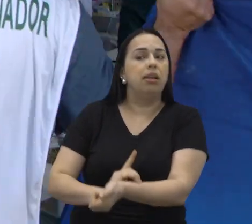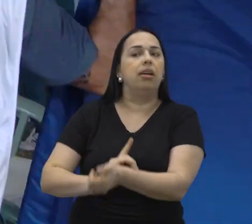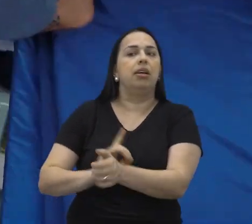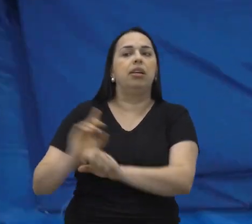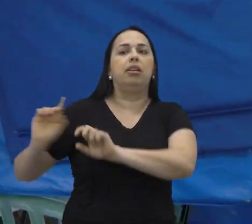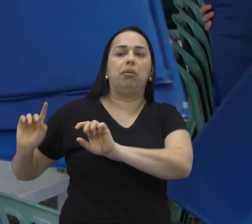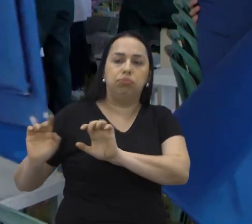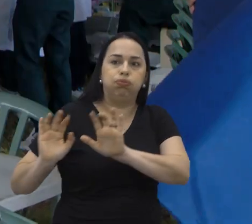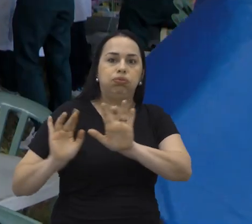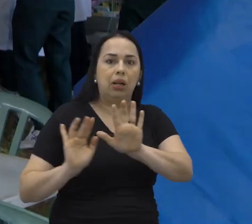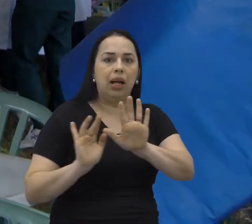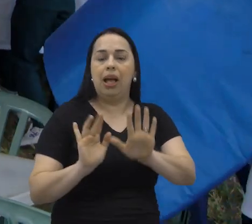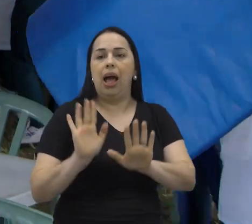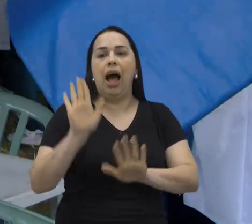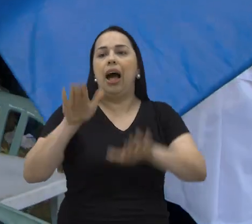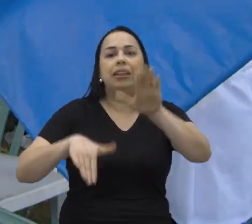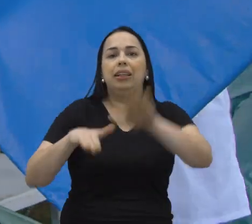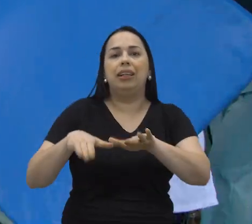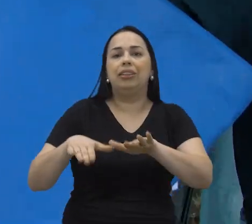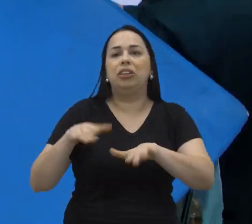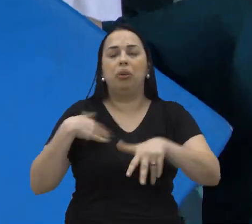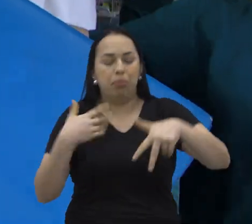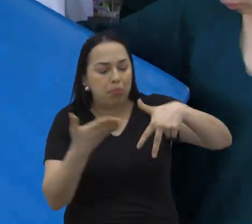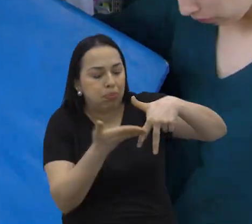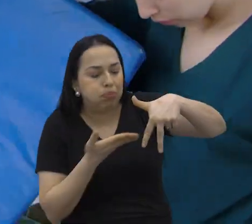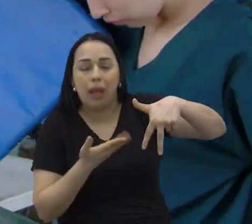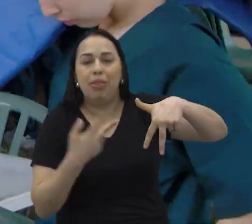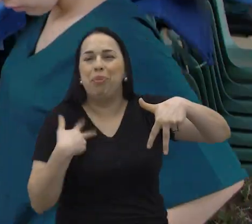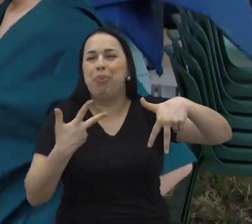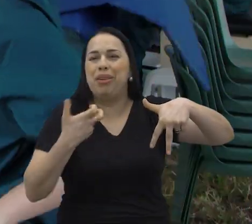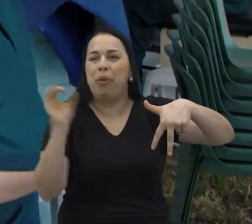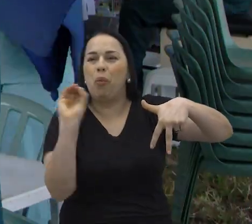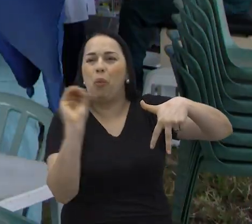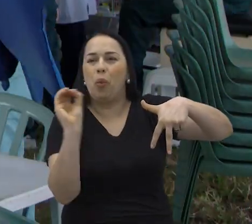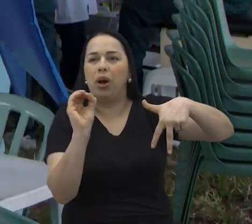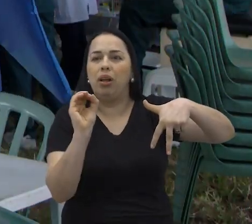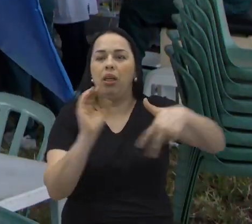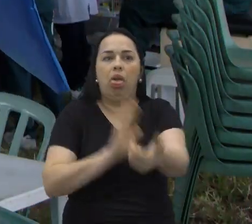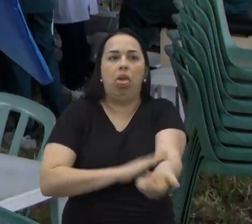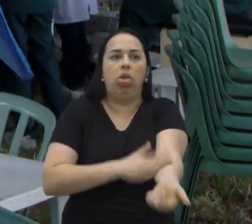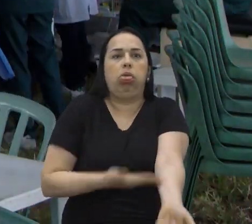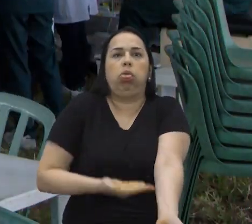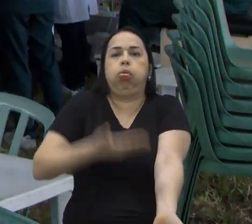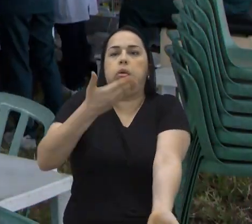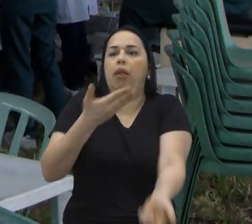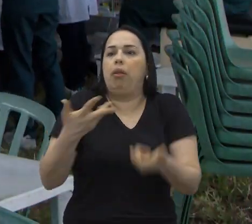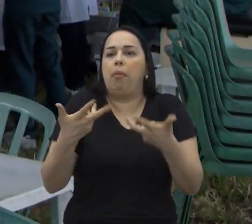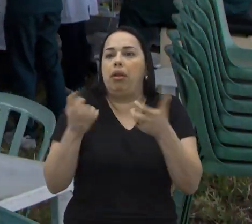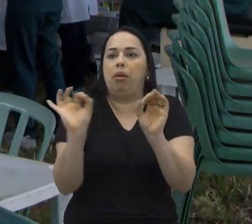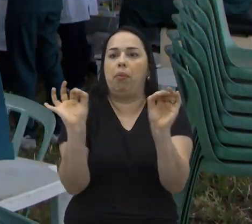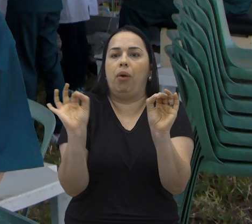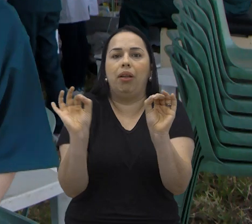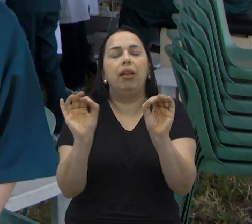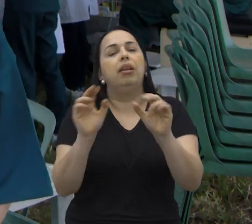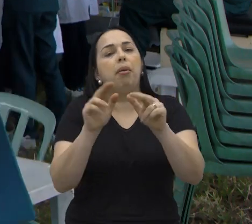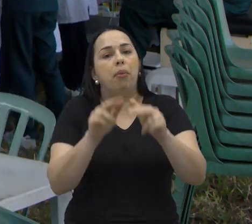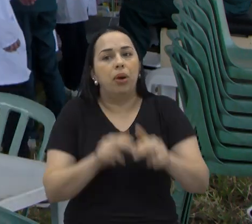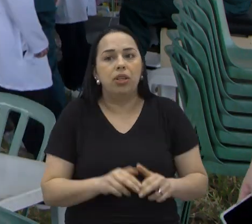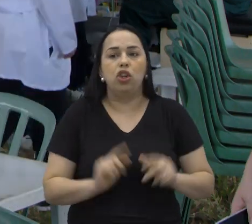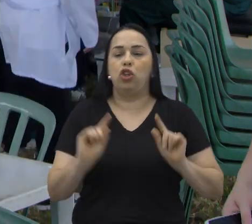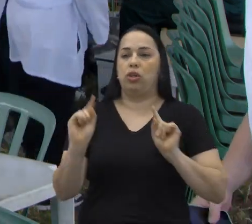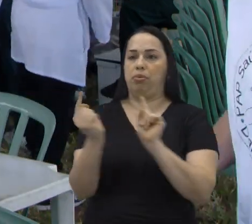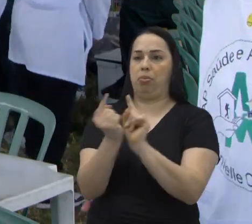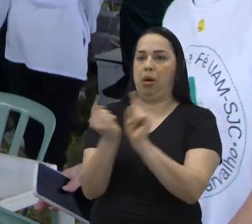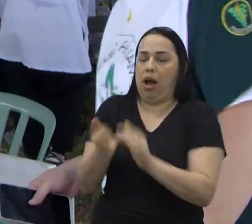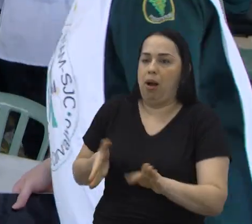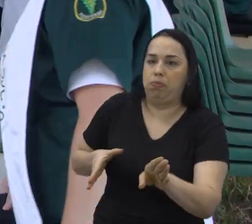estão fazendo essa caminhada, às vezes não percebe o machucado, não percebe a pressão alta, e aí a gente consegue